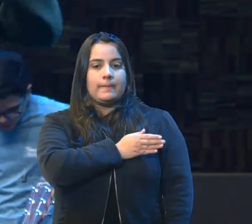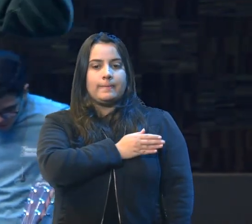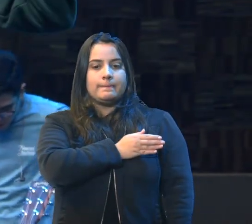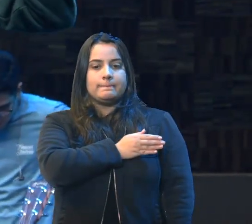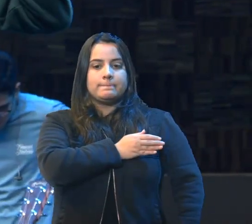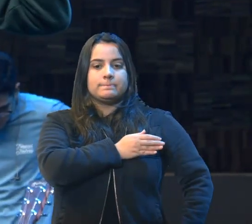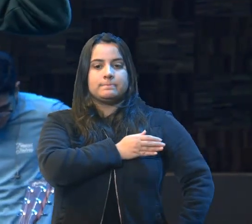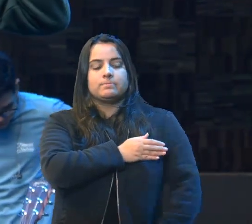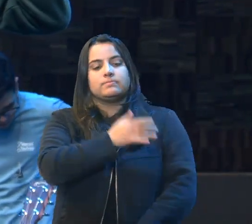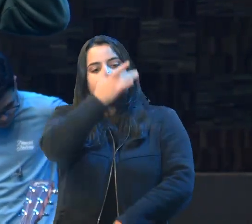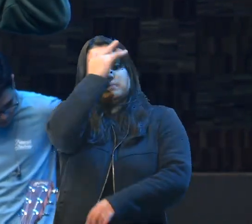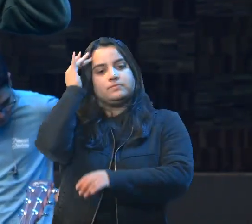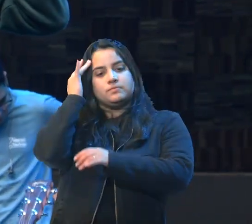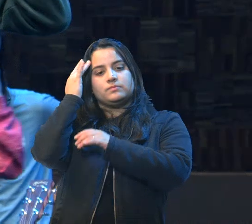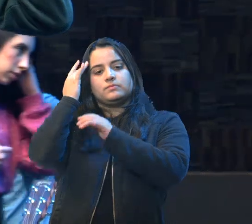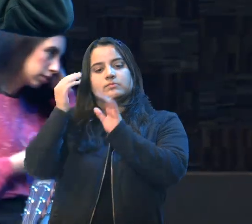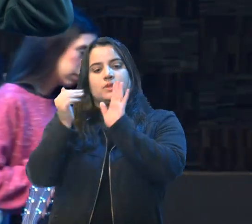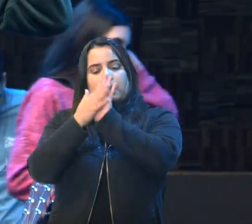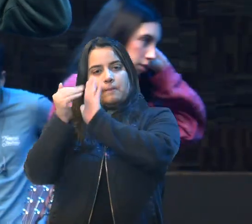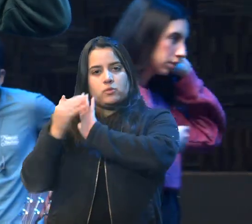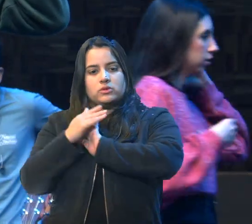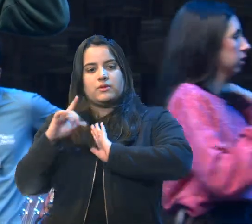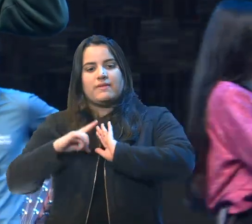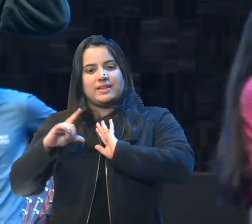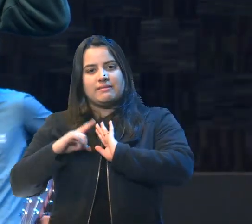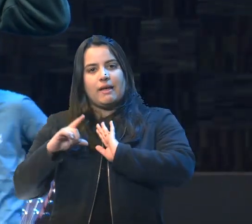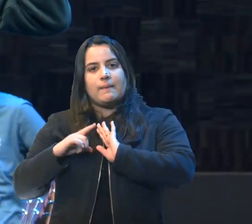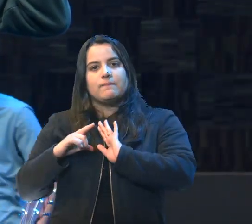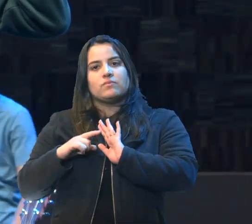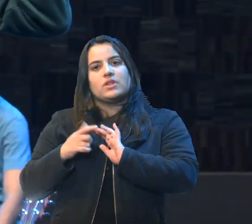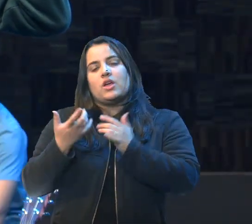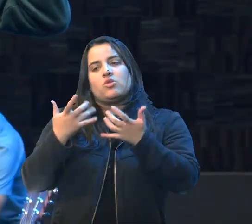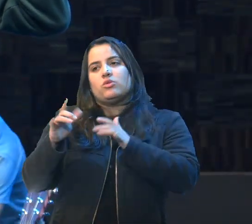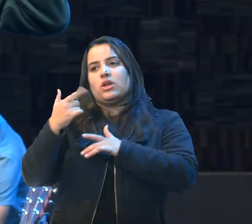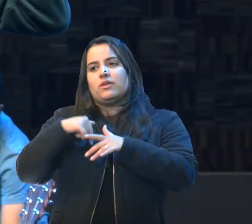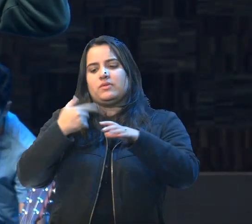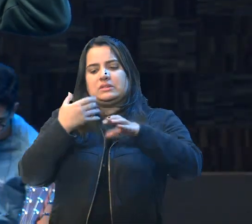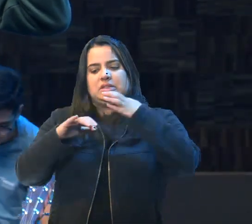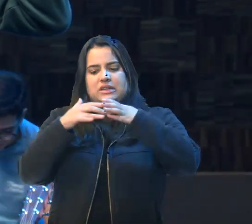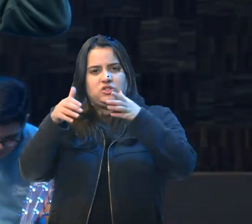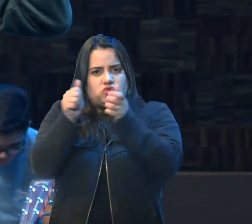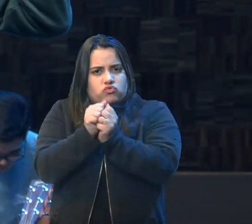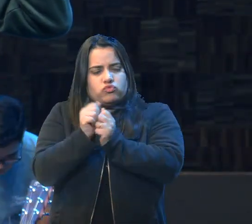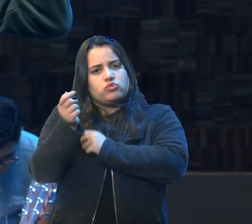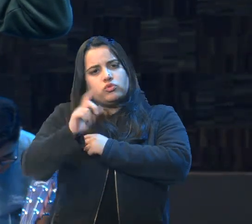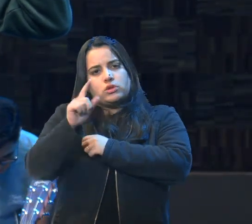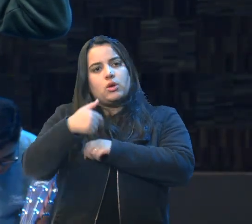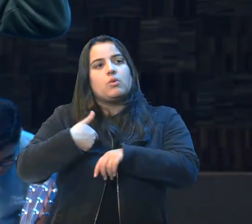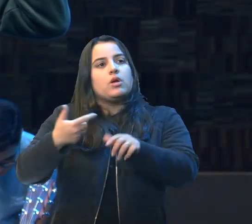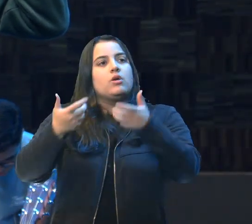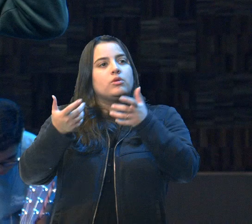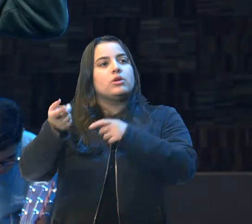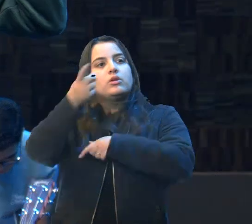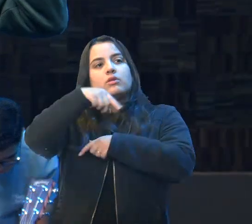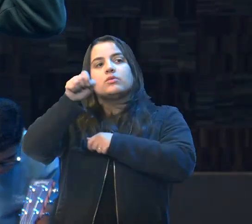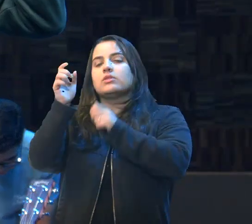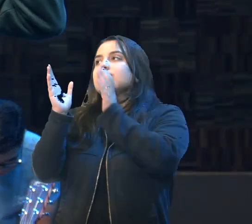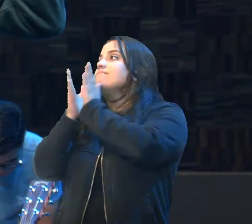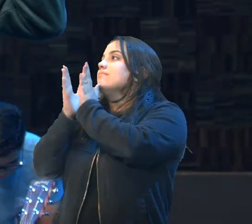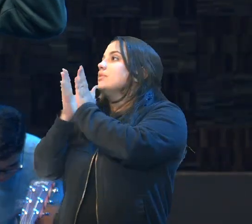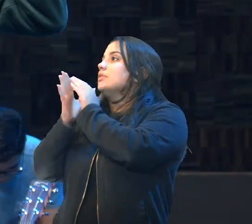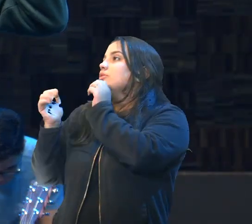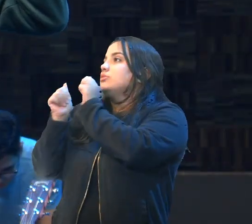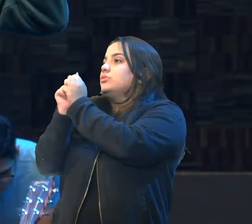o povo do louvor vai cantar. Eu não quero que você cante junto. Eu quero que você comece a falar com